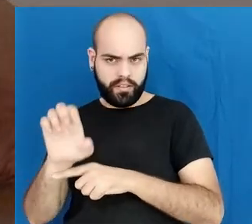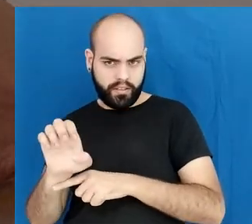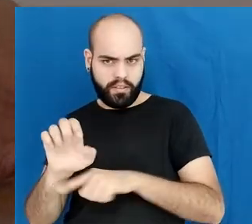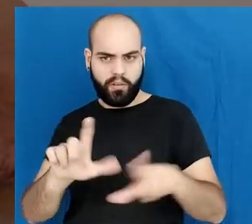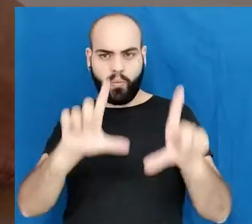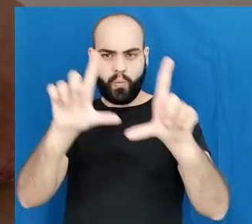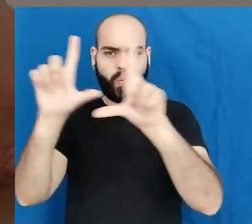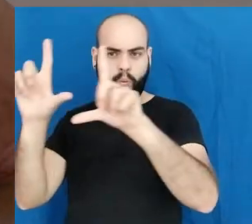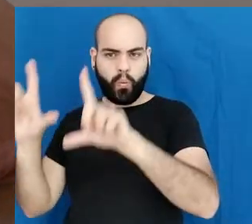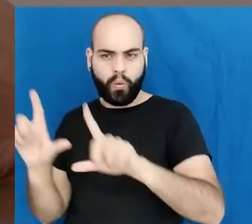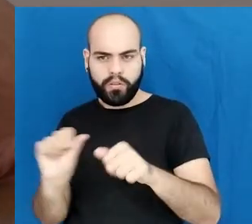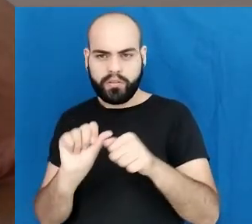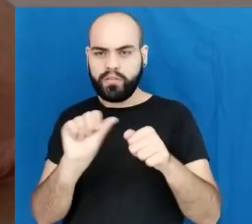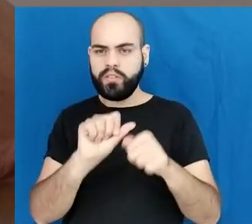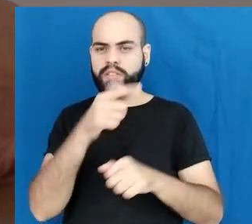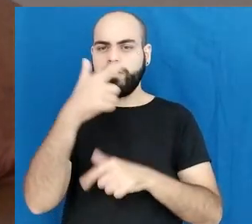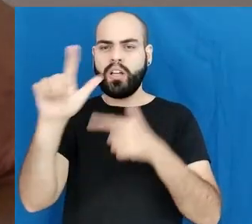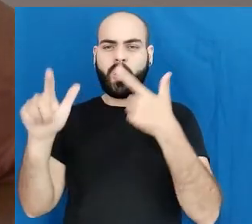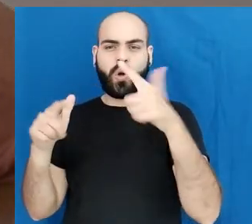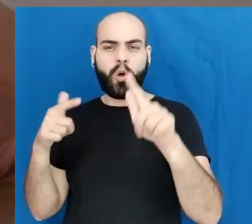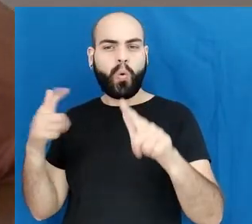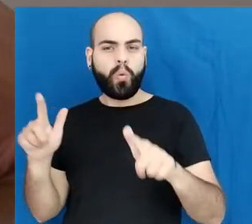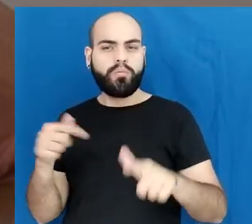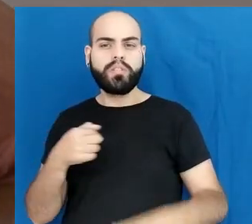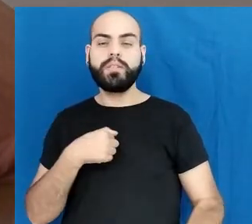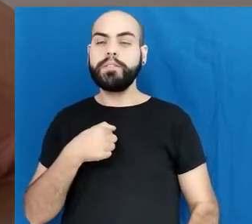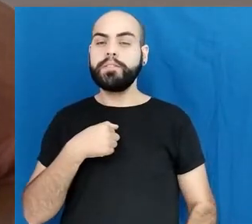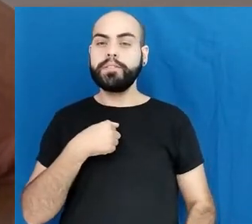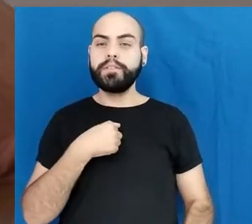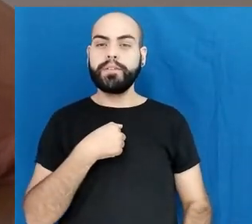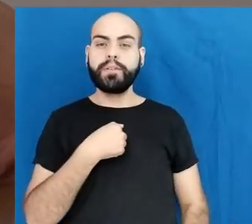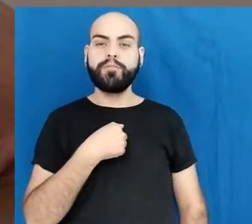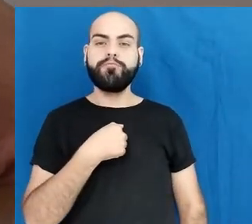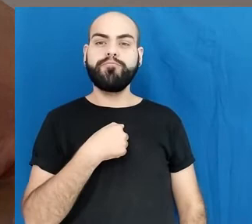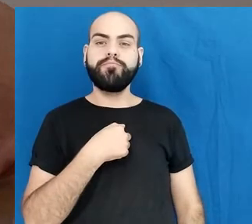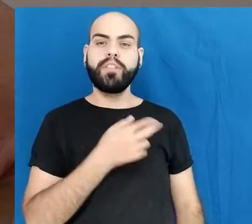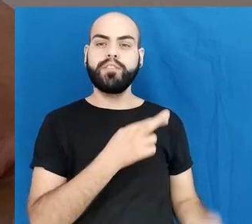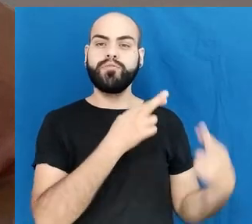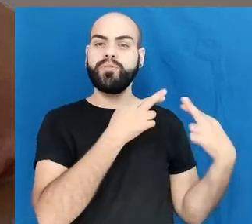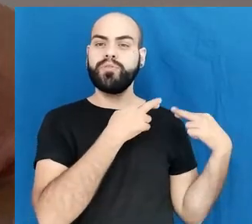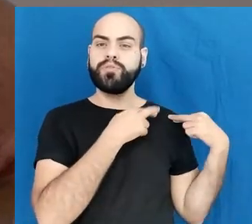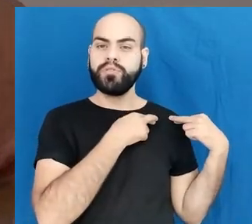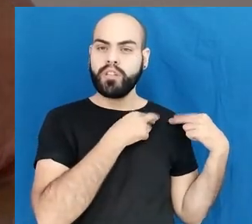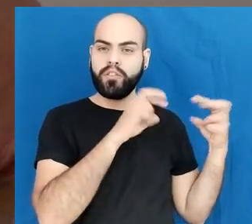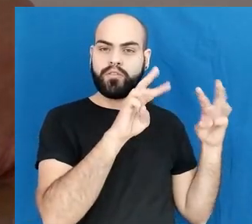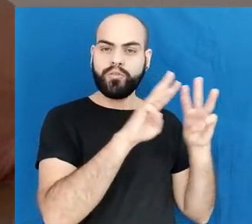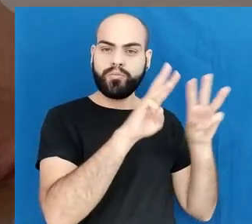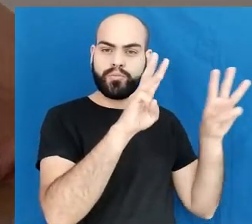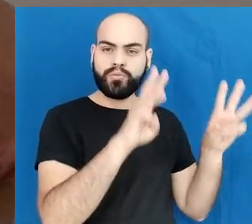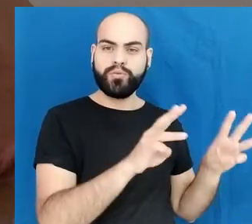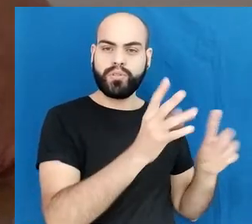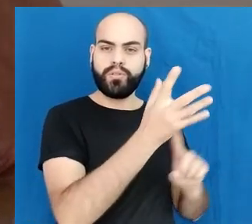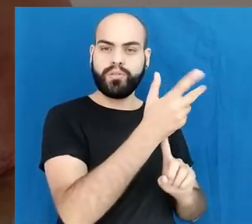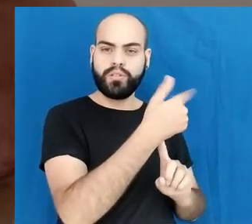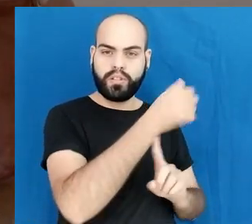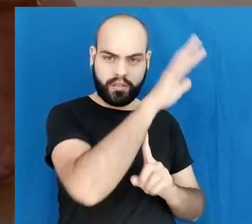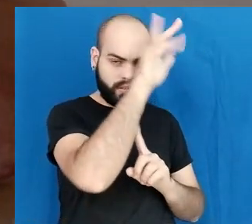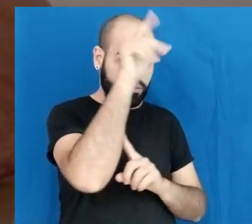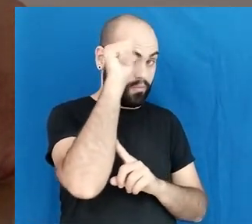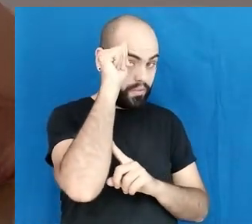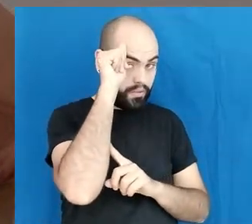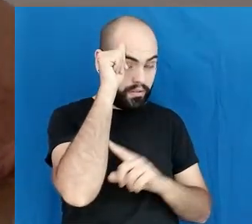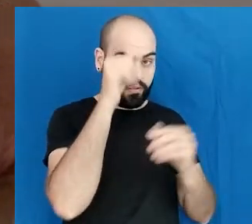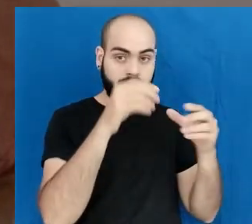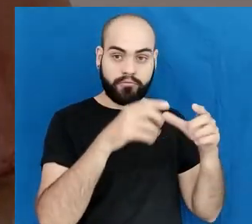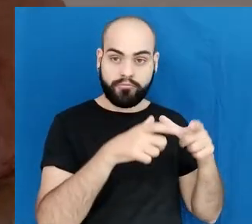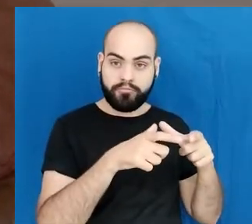montou outras exposições, eu ficava na direção do Museu de Arte da Pampulha e